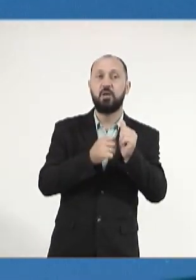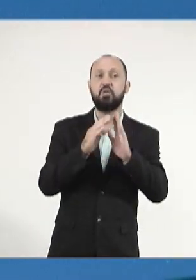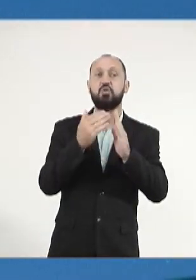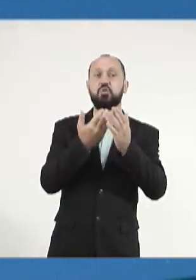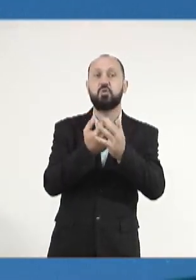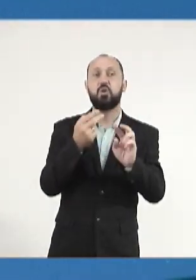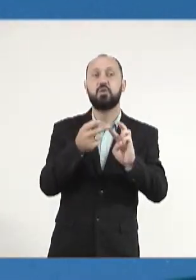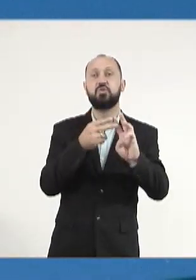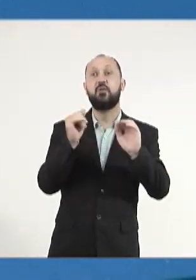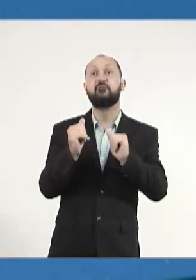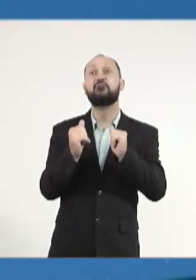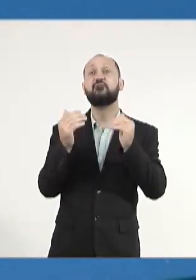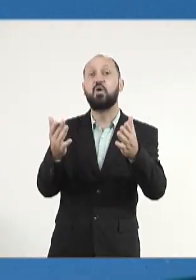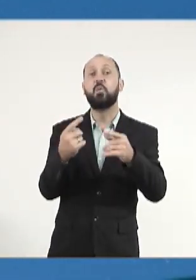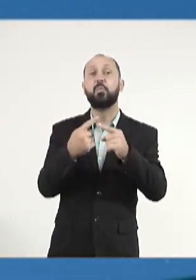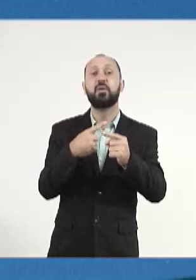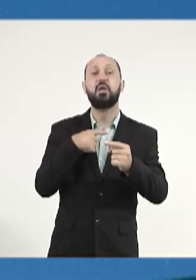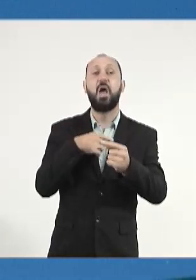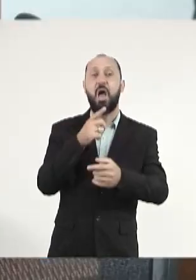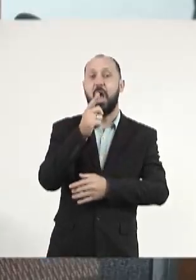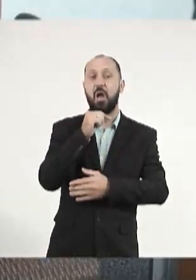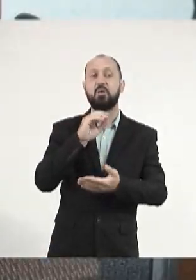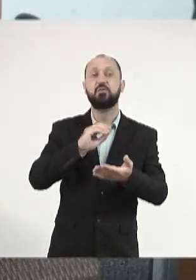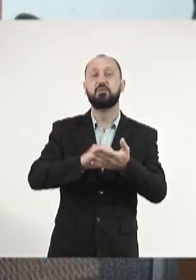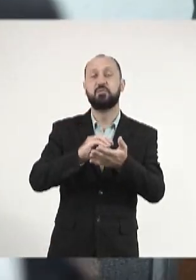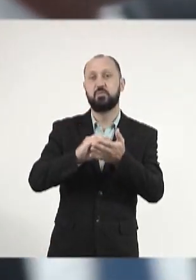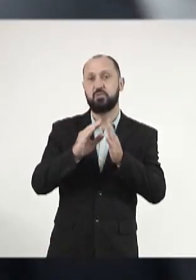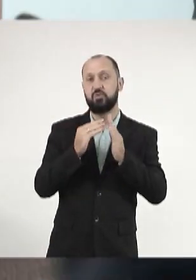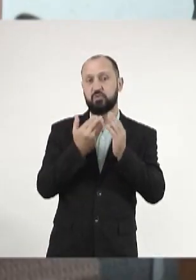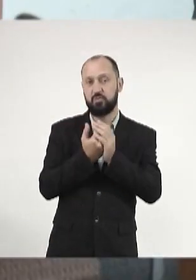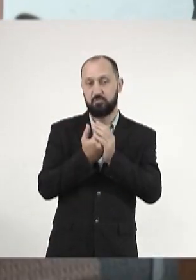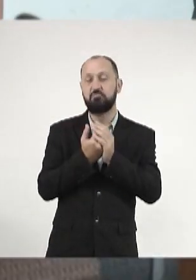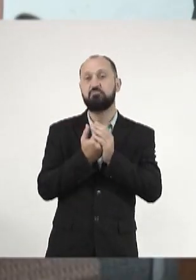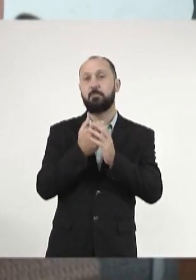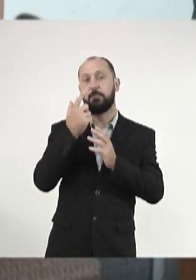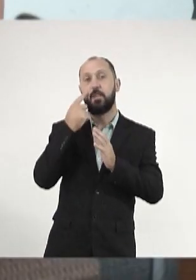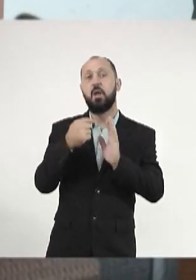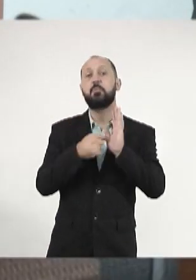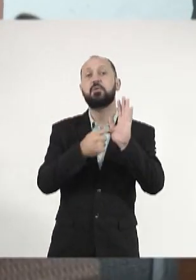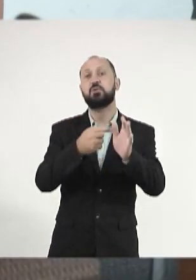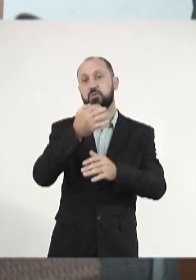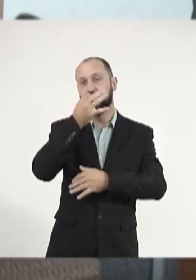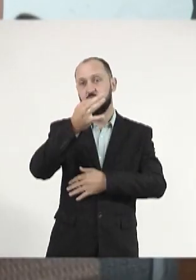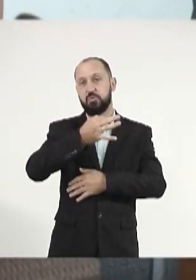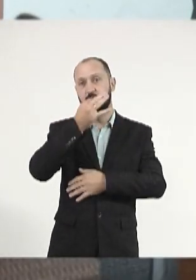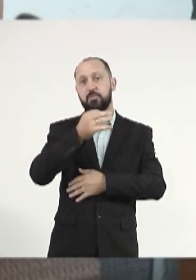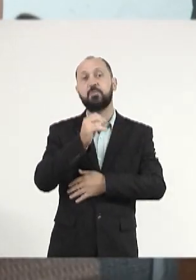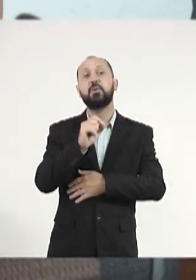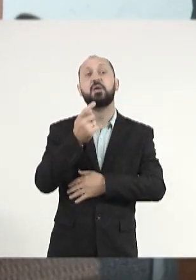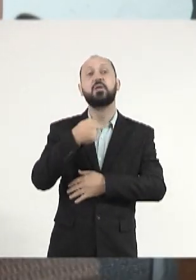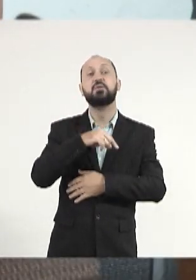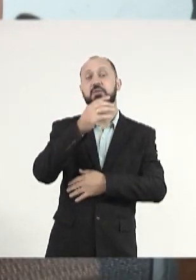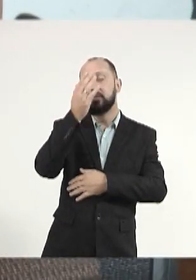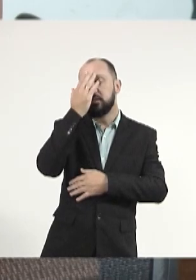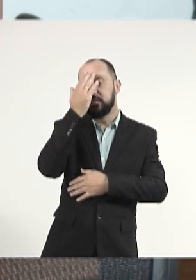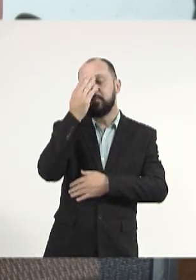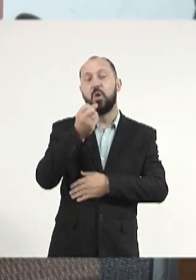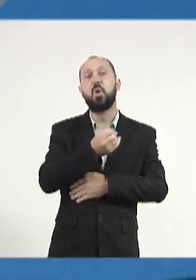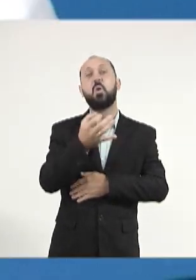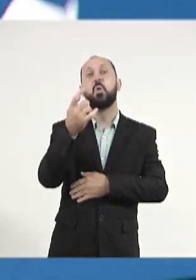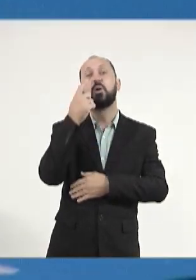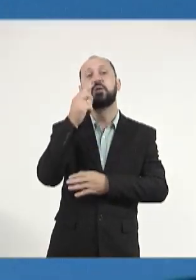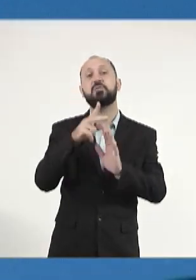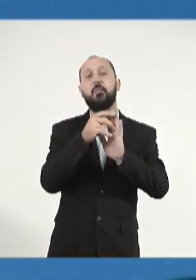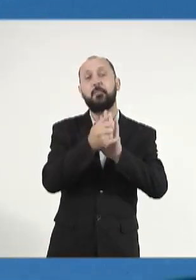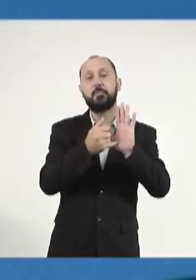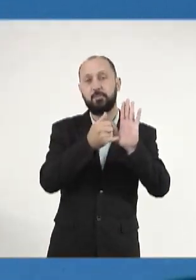sala de aula por falta de água nas escolas. Então, nós estamos apresentando essa indicação para a gente saber em que pé que está esse